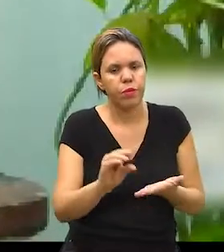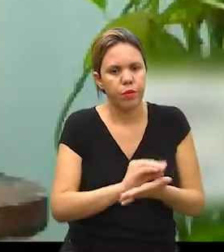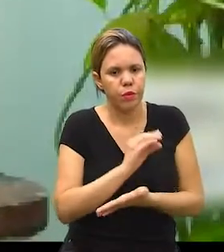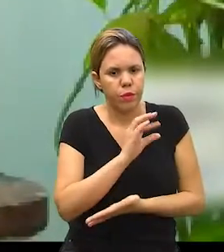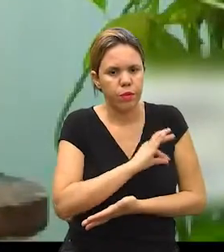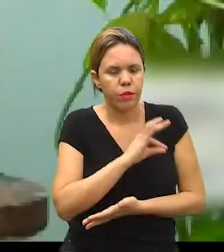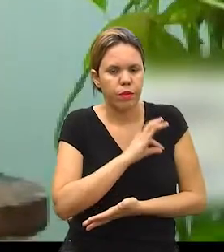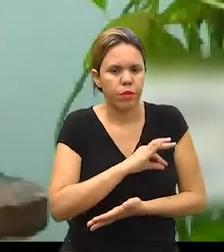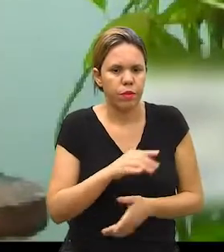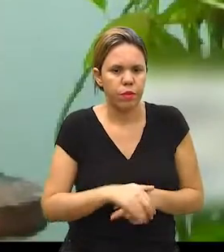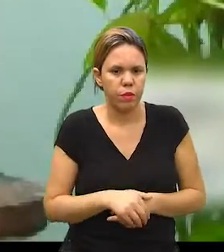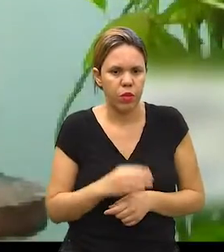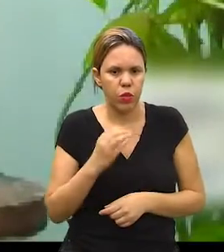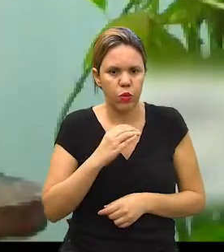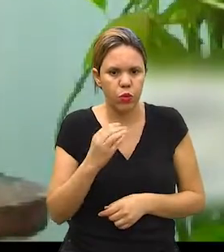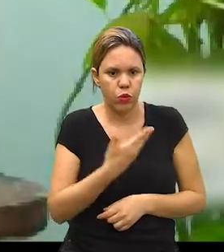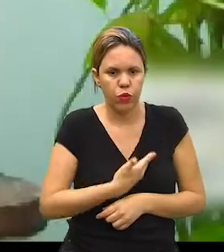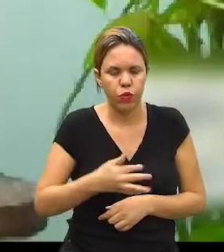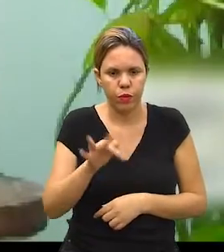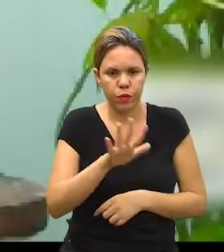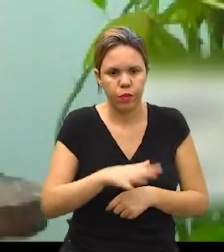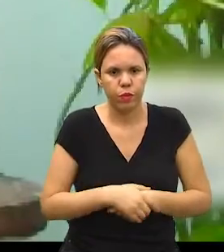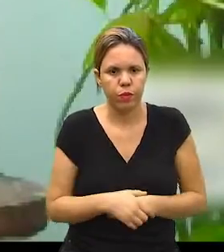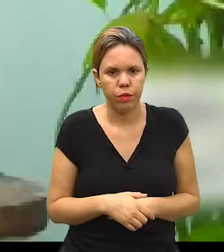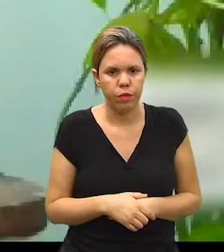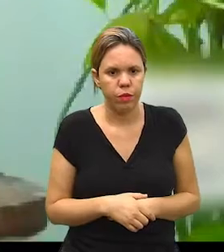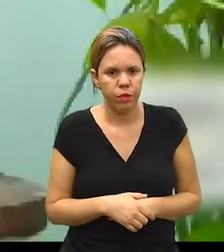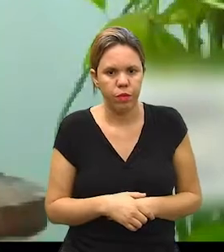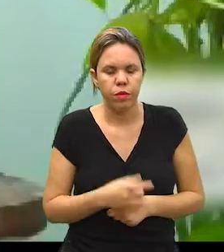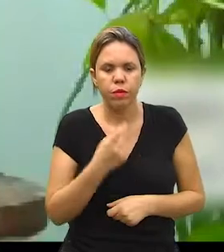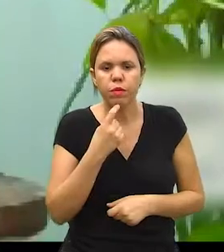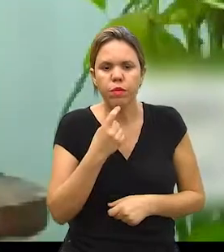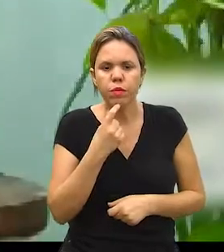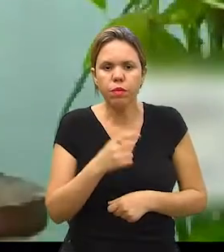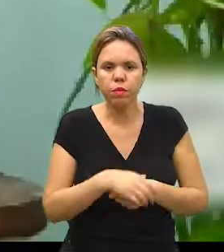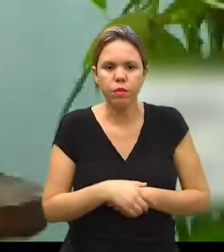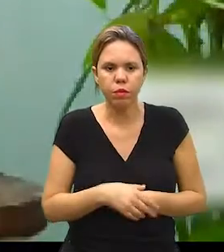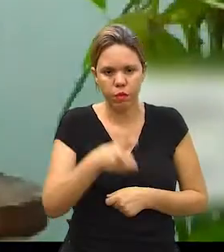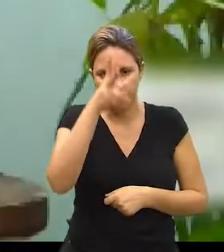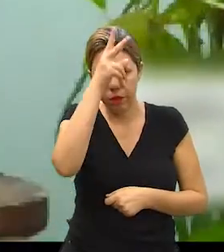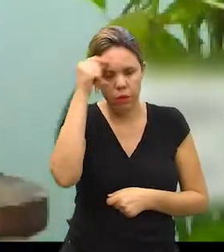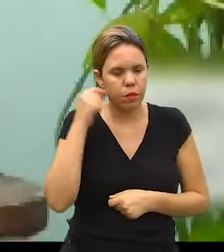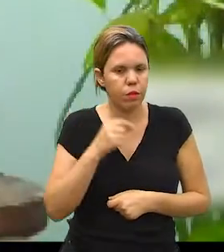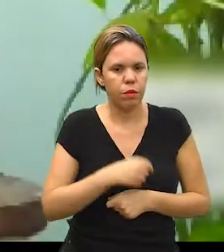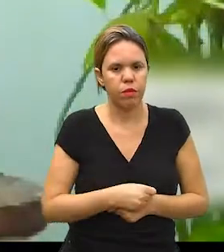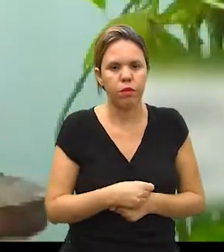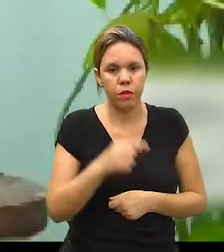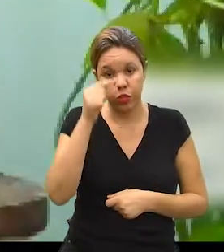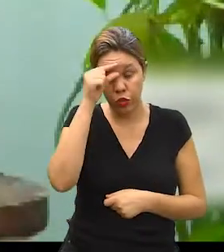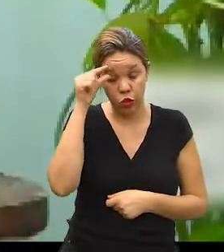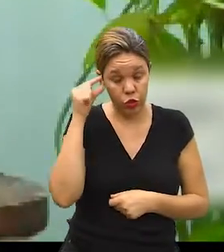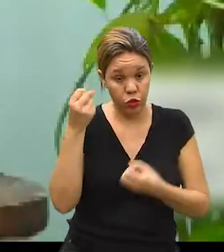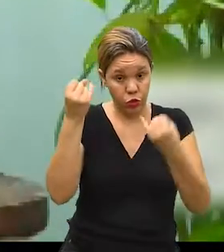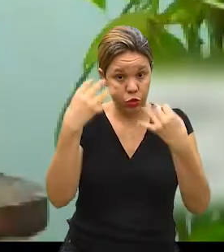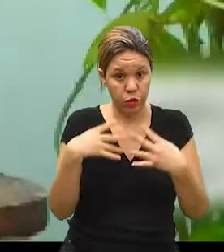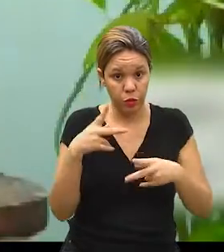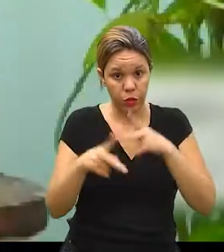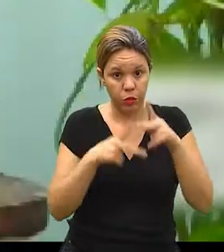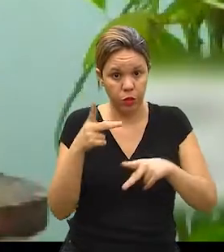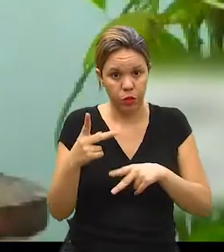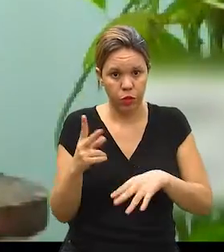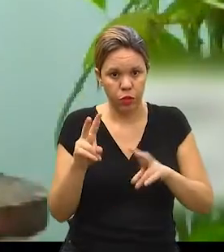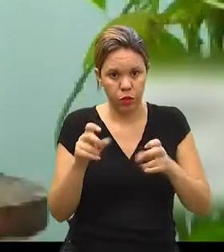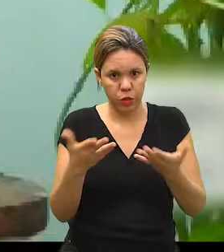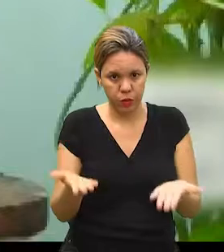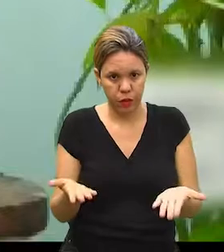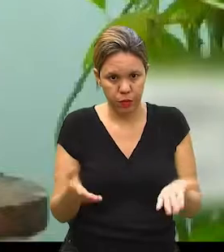o auxílio emergencial do governo federal. Em Campinas, o prefeito Jonas Donizete explicou aos munícipes